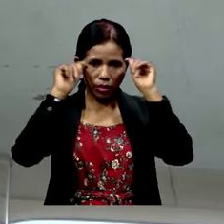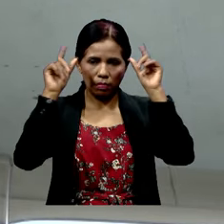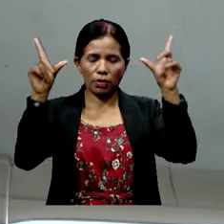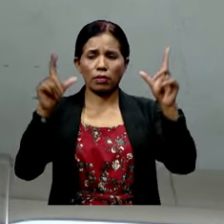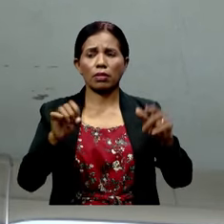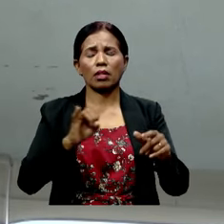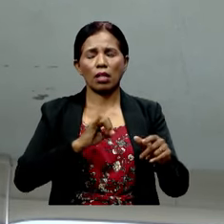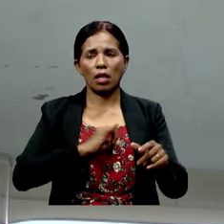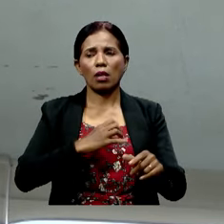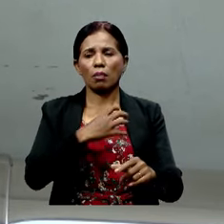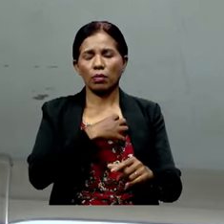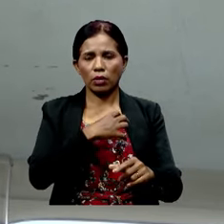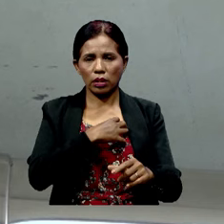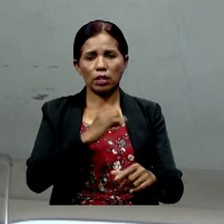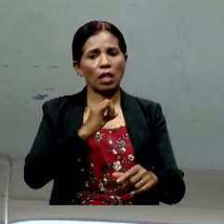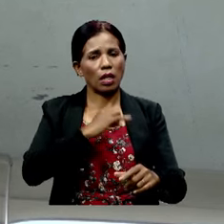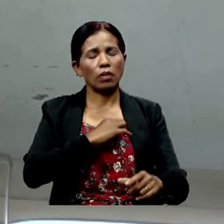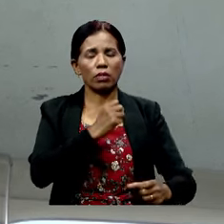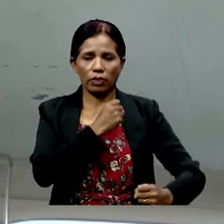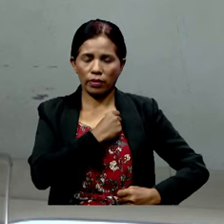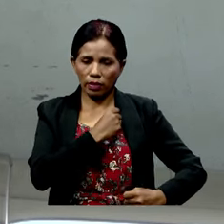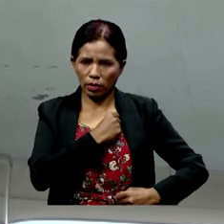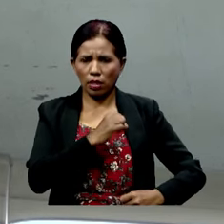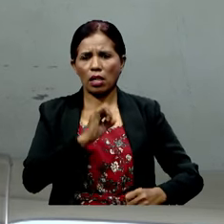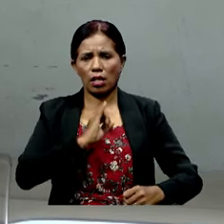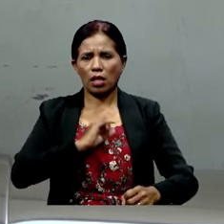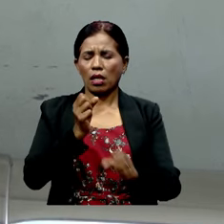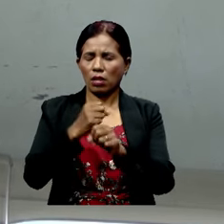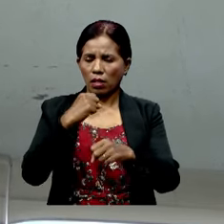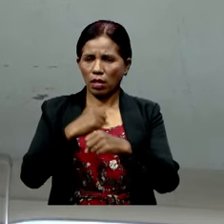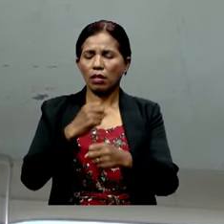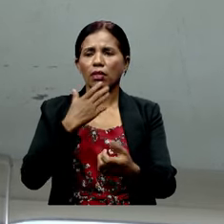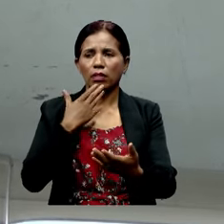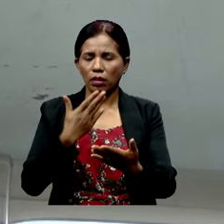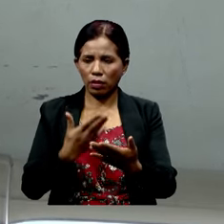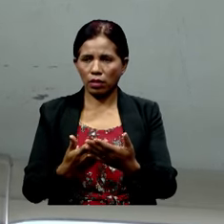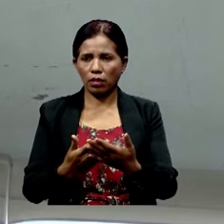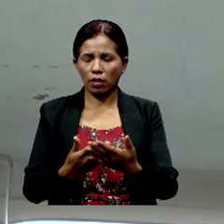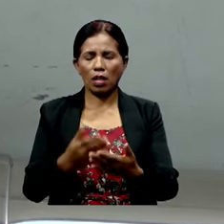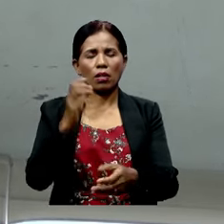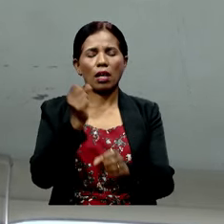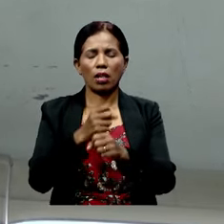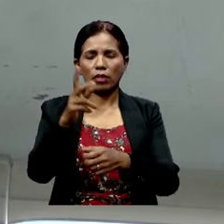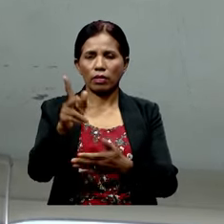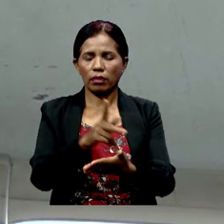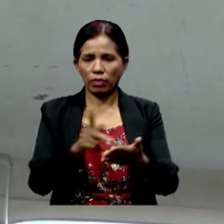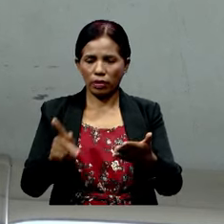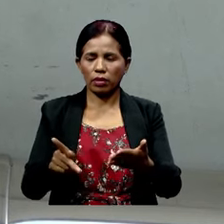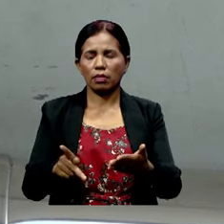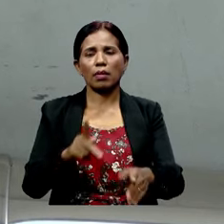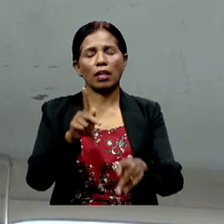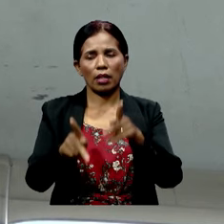há o polícia há o militar há o halo batida né bem há o halo agressão ba é uma se